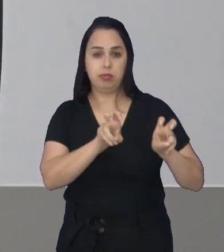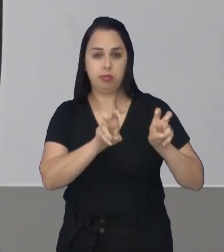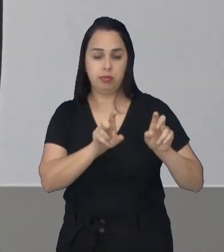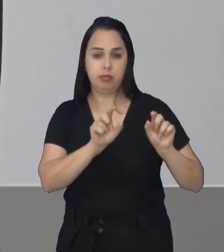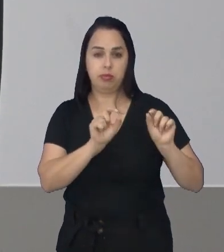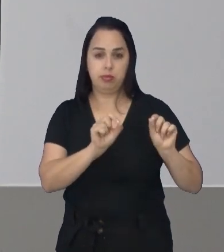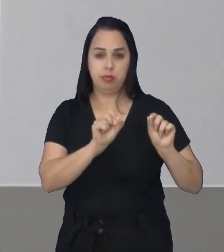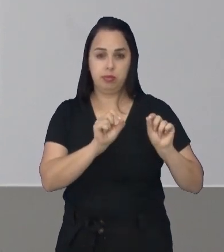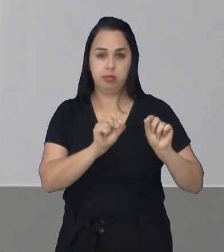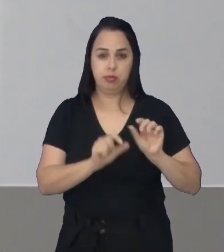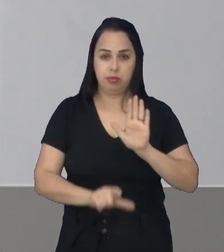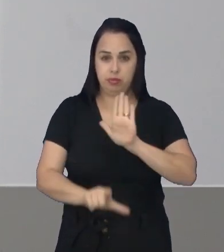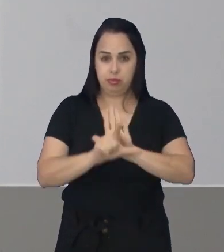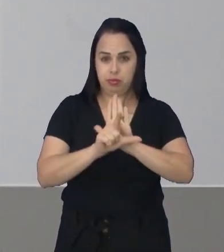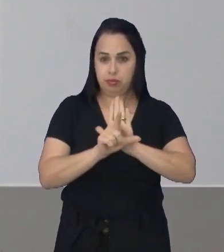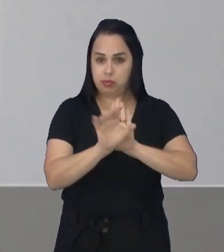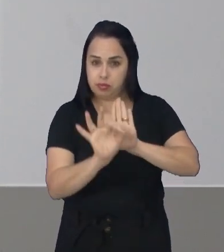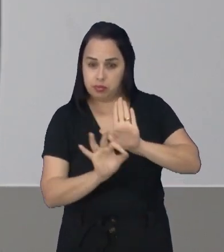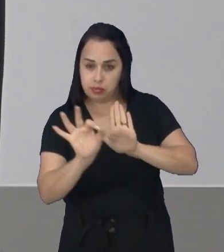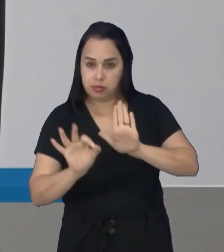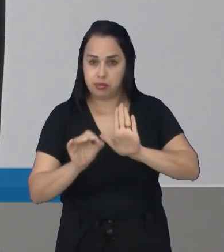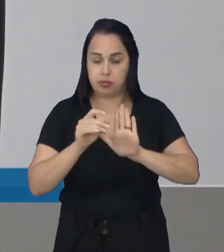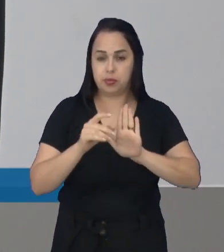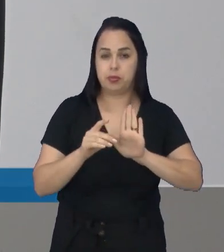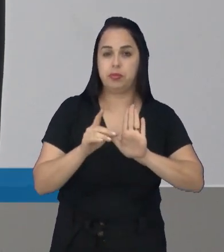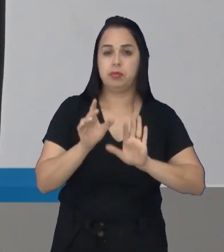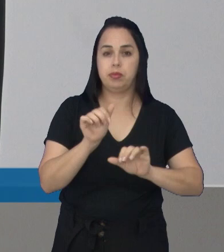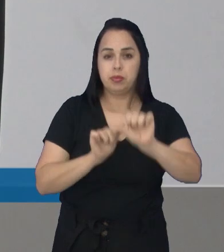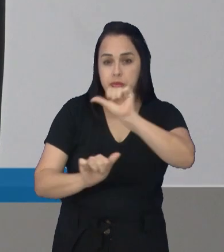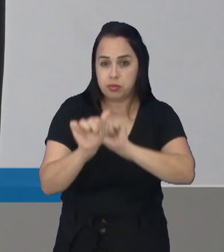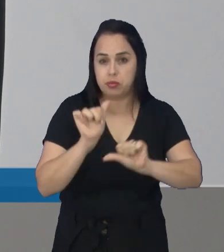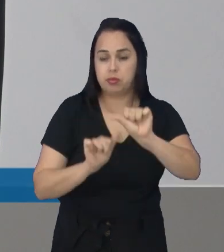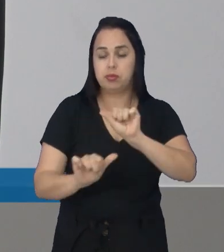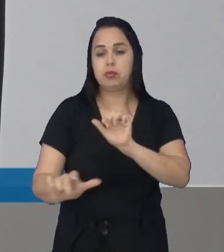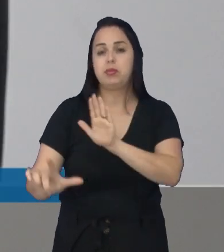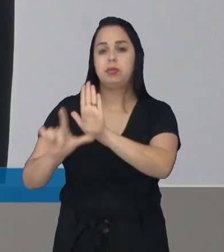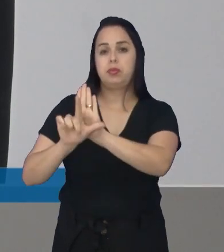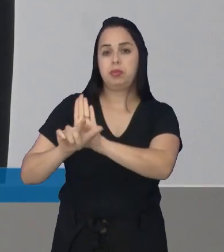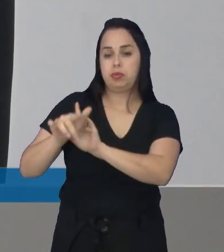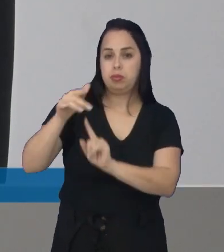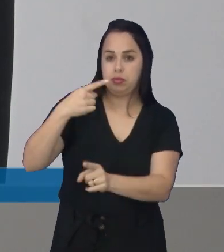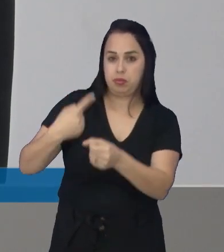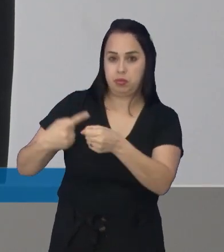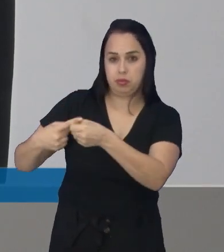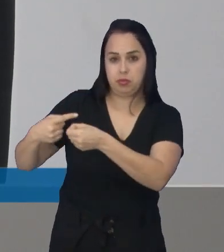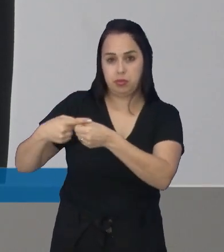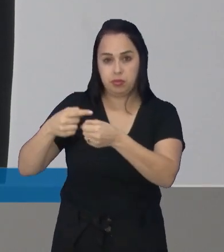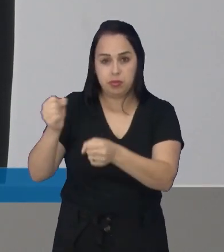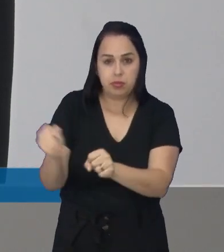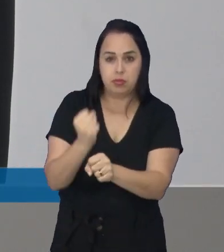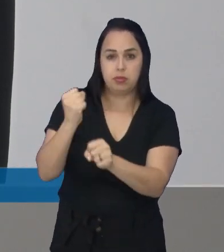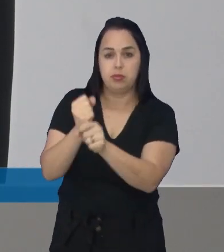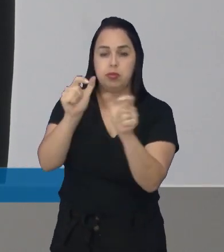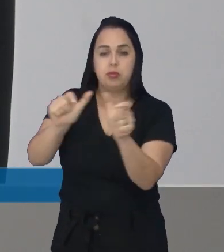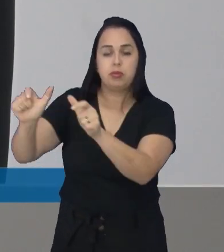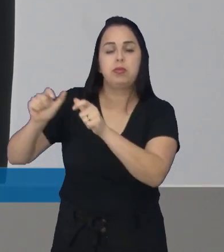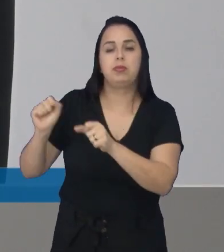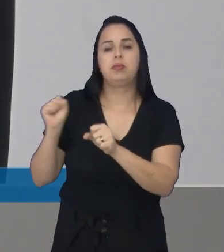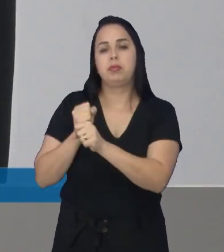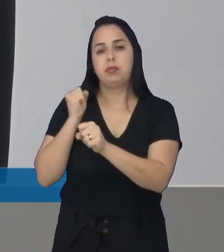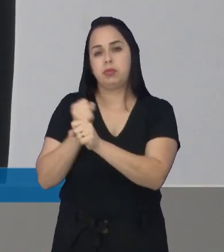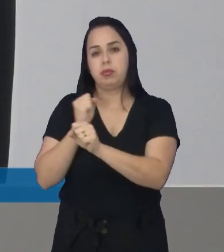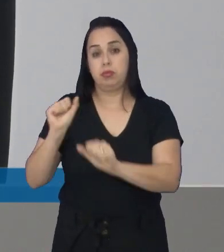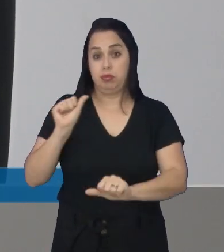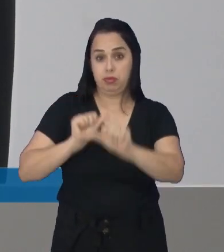alterações no plano diretor e na lei de zoneamento do município e as discussões hoje são sobre